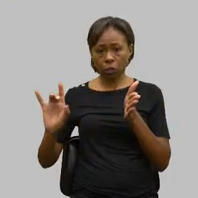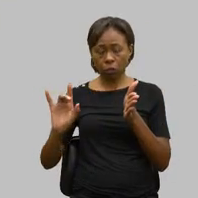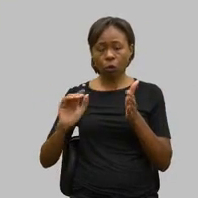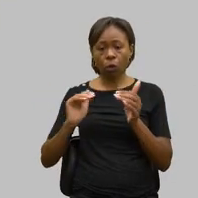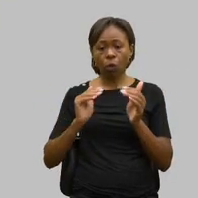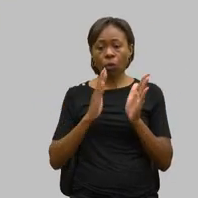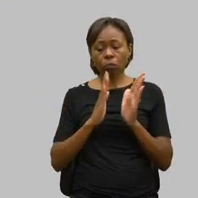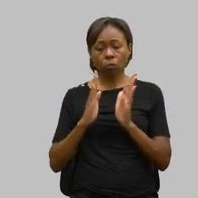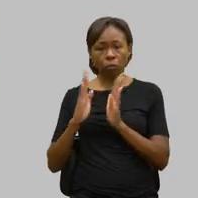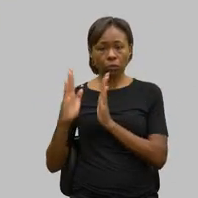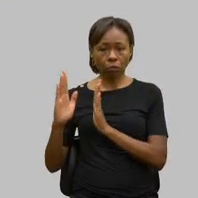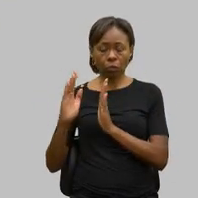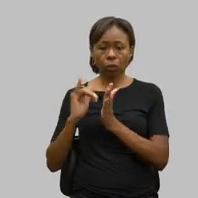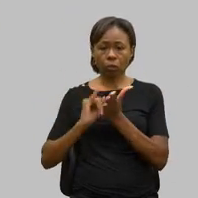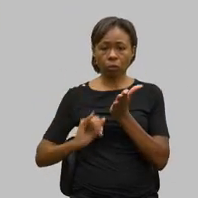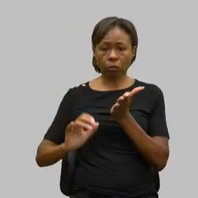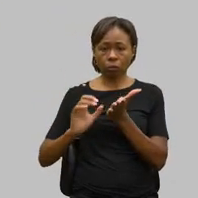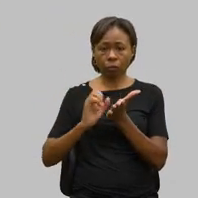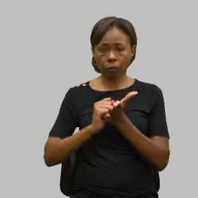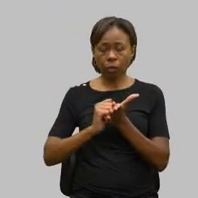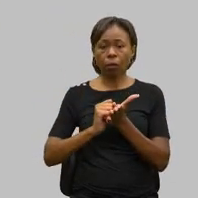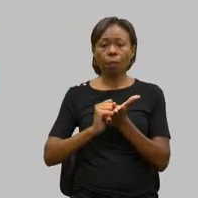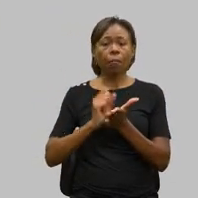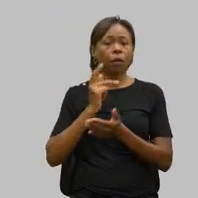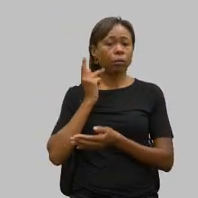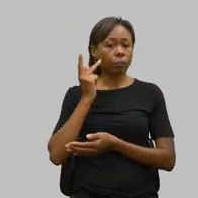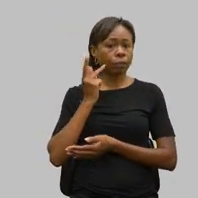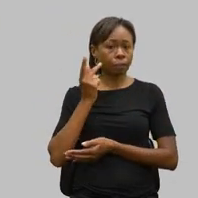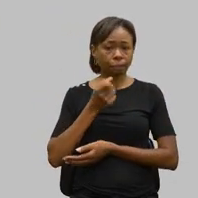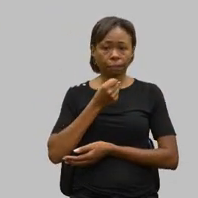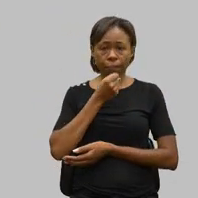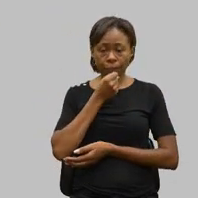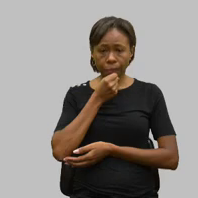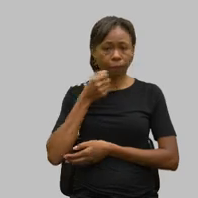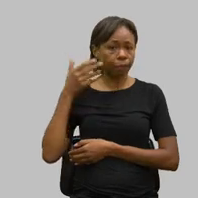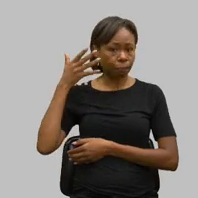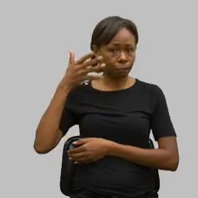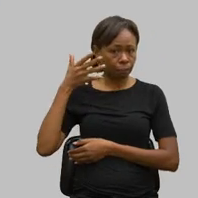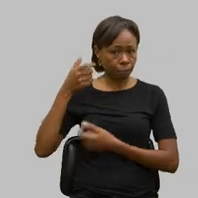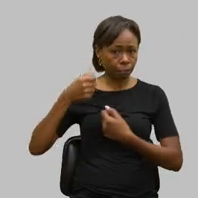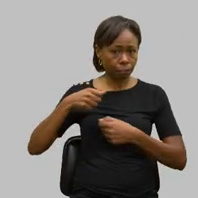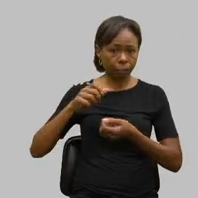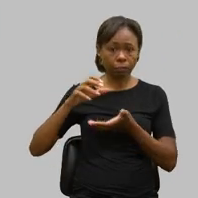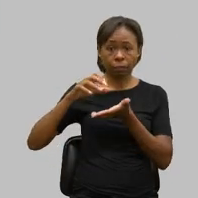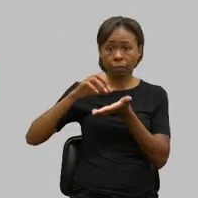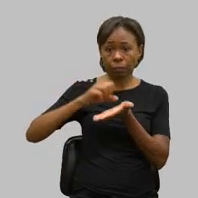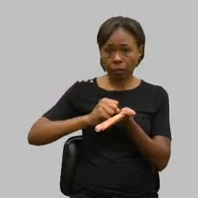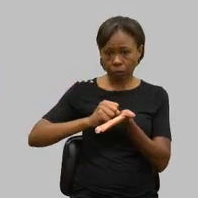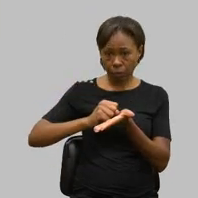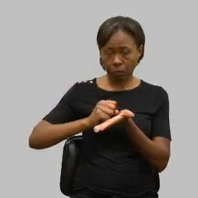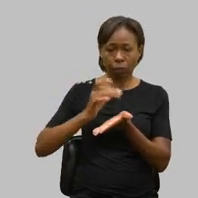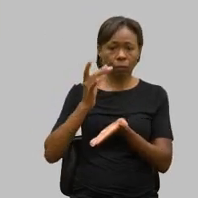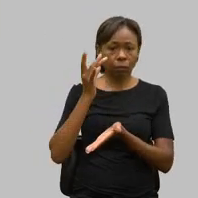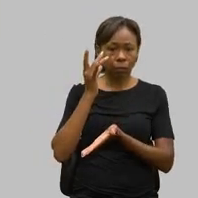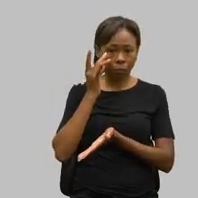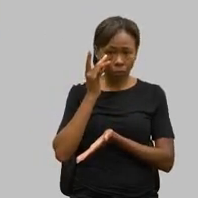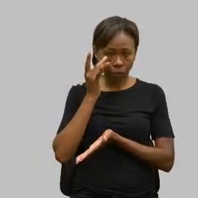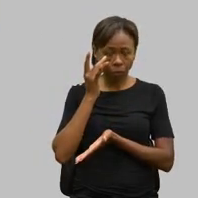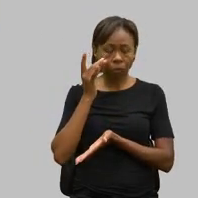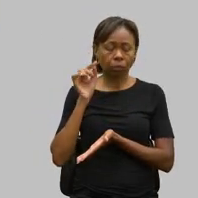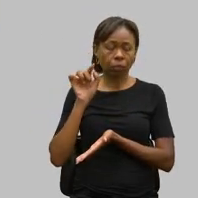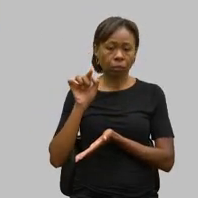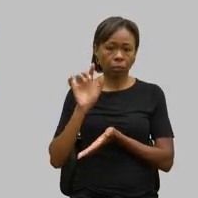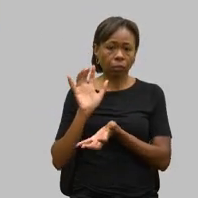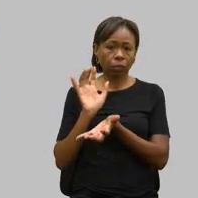parlamentares que desejarem fazer uso da palavra devem se inscrever pessoalmente junto à assessoria da comissão. Cada parlamentar